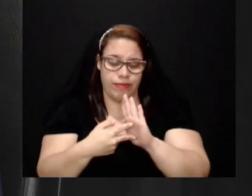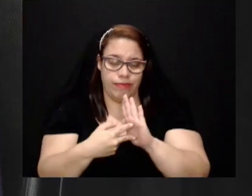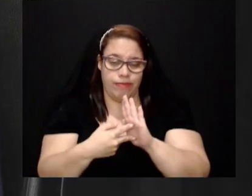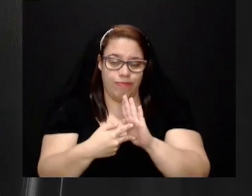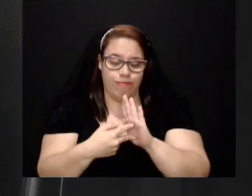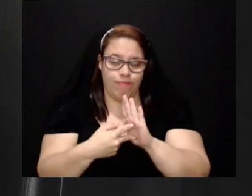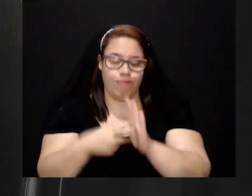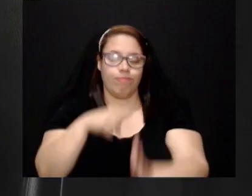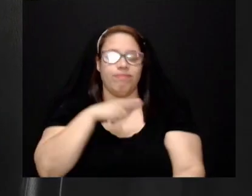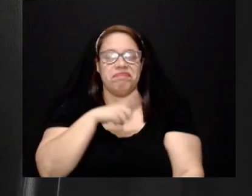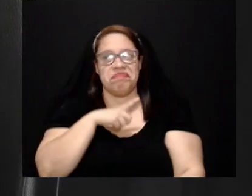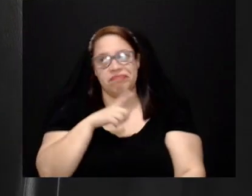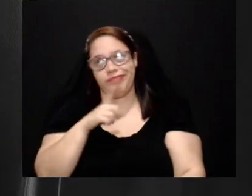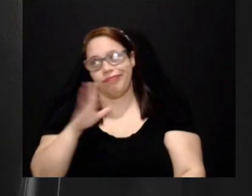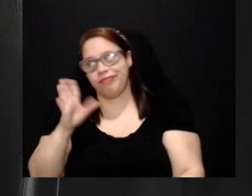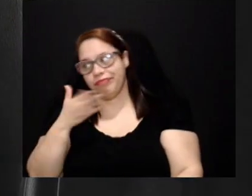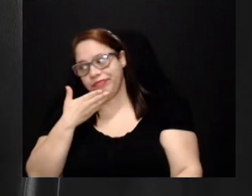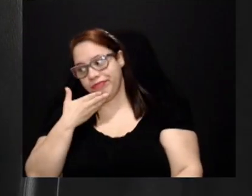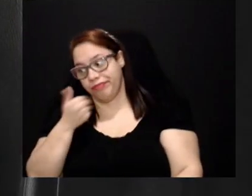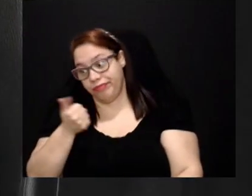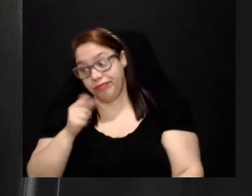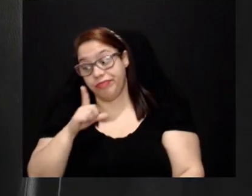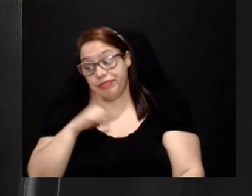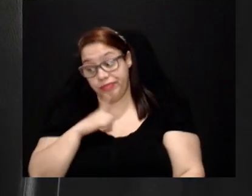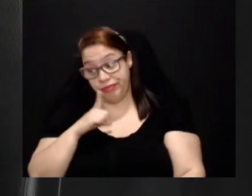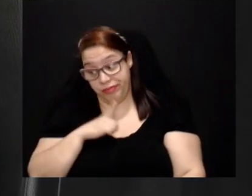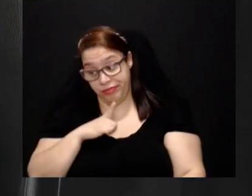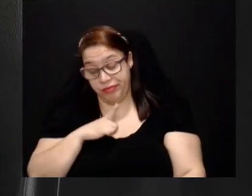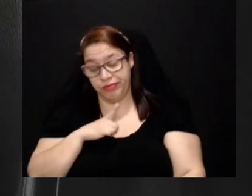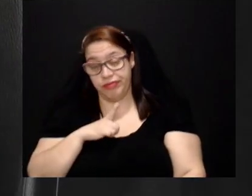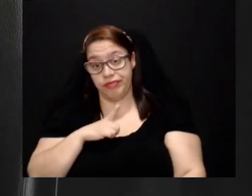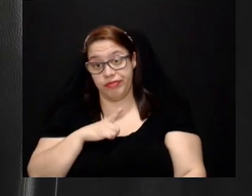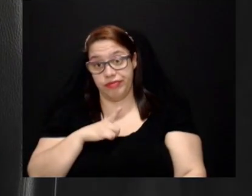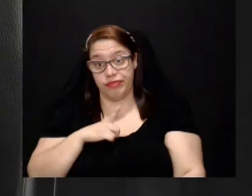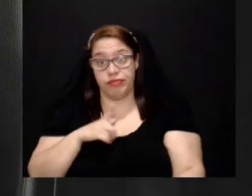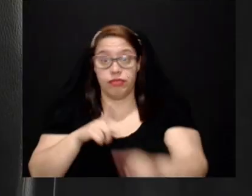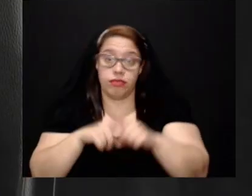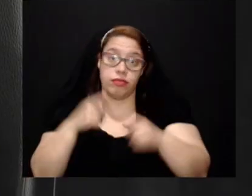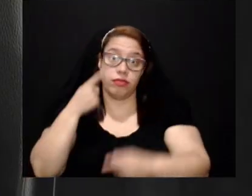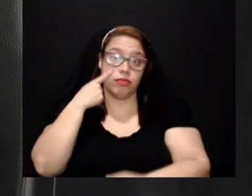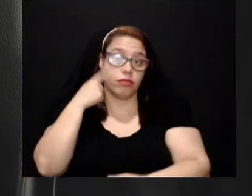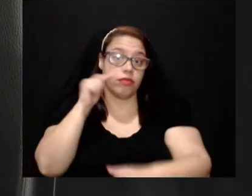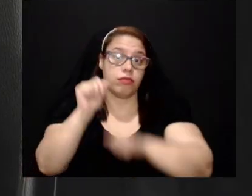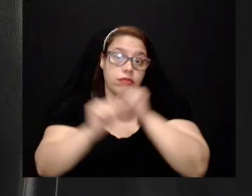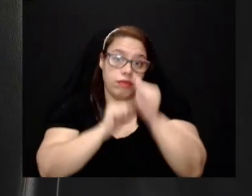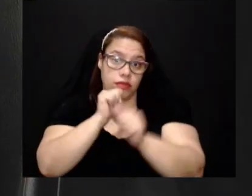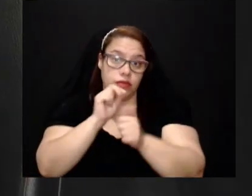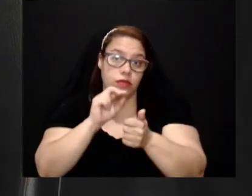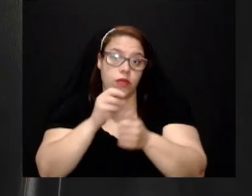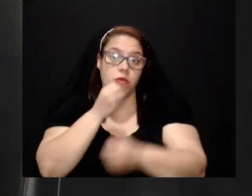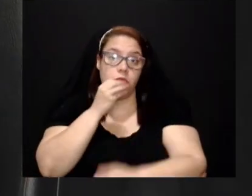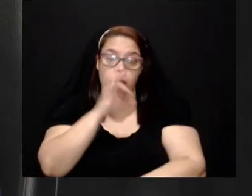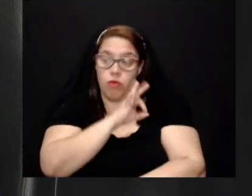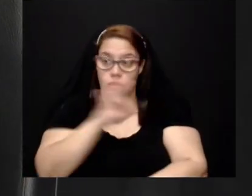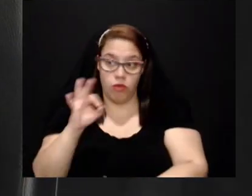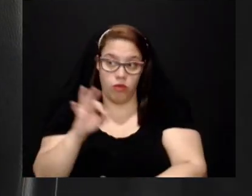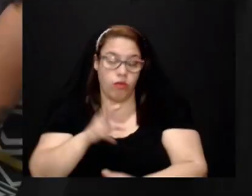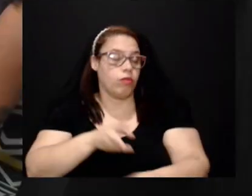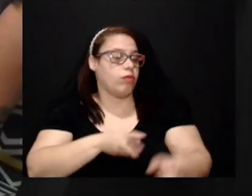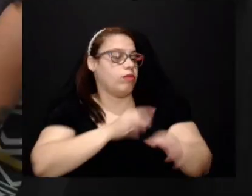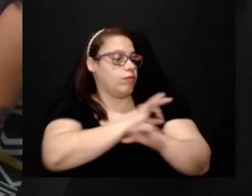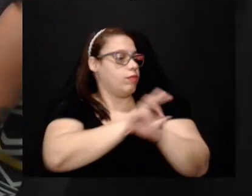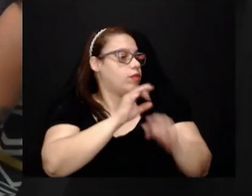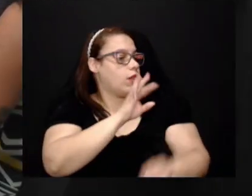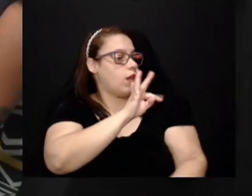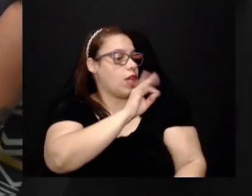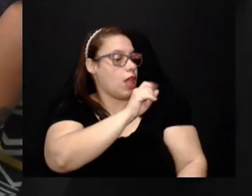coisa para melhorar? Tem bastante. Mas eu já vejo uma mudança muito positiva. Uhum. Perfeito. Ô, Thalita, eu acho que um